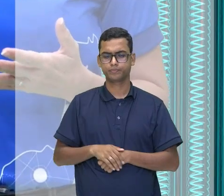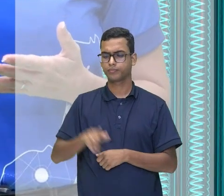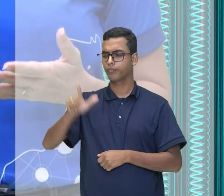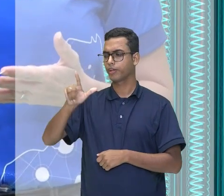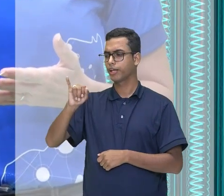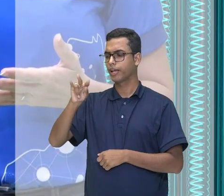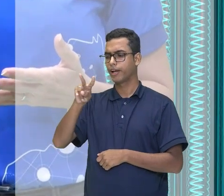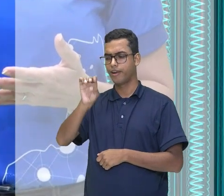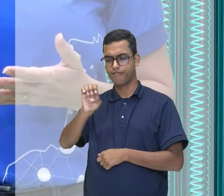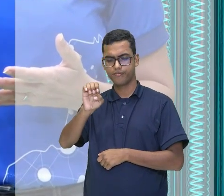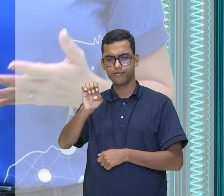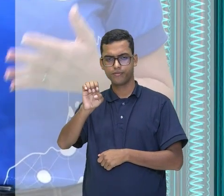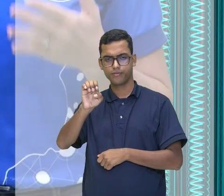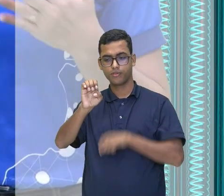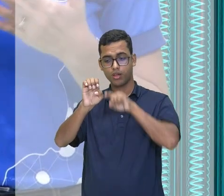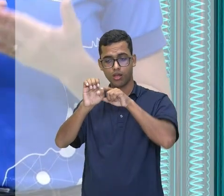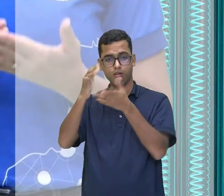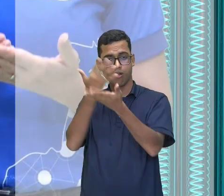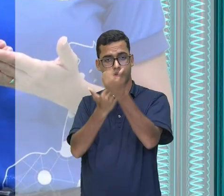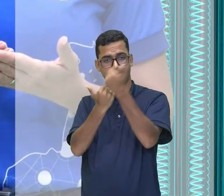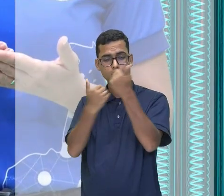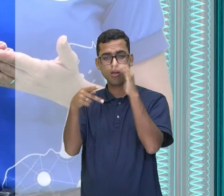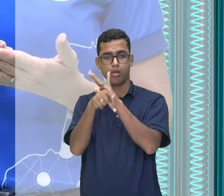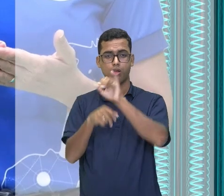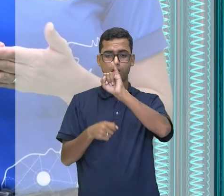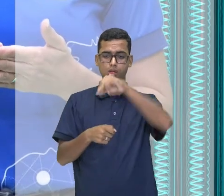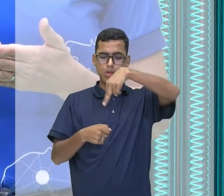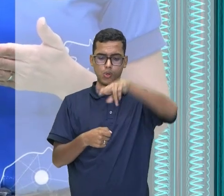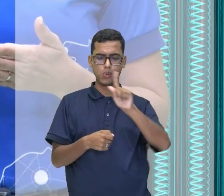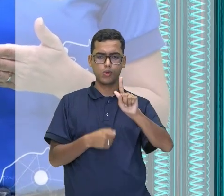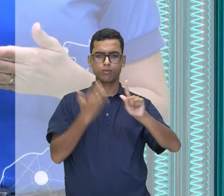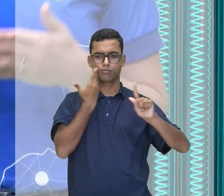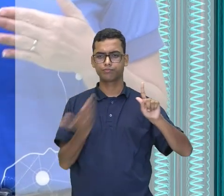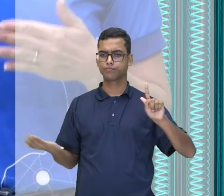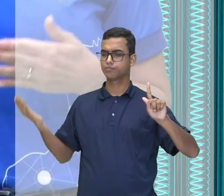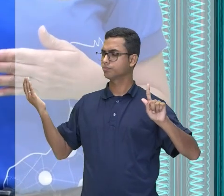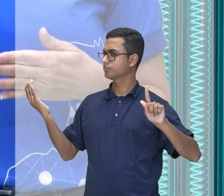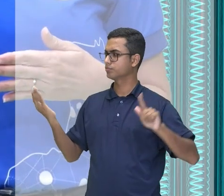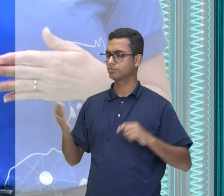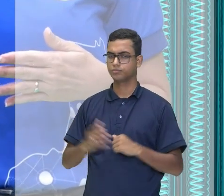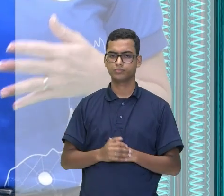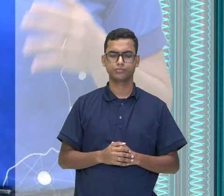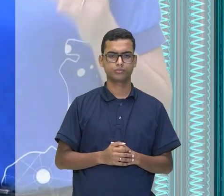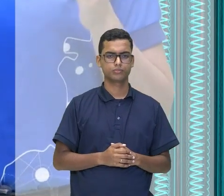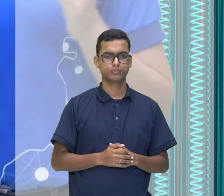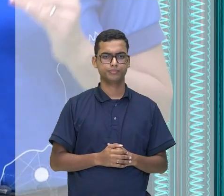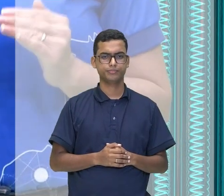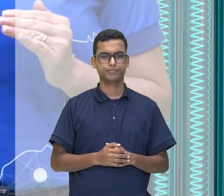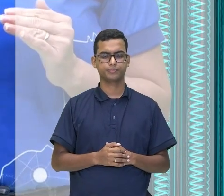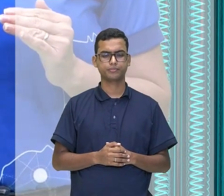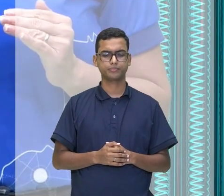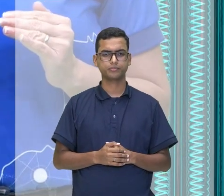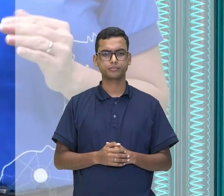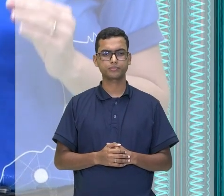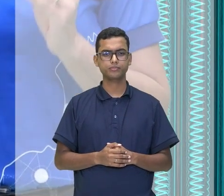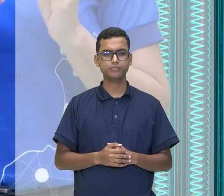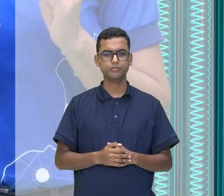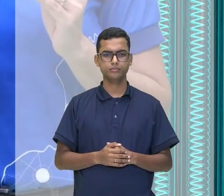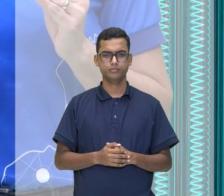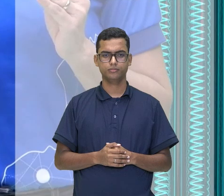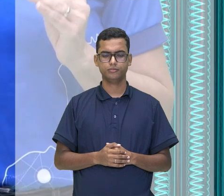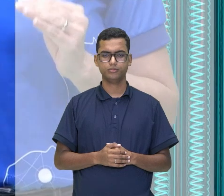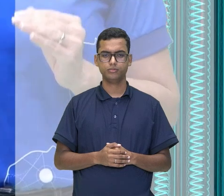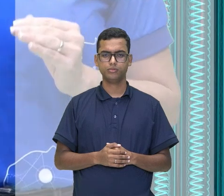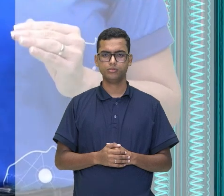morar. Então, ficou como? Ficou living. Tudo bem? Então, qual é a regra aqui? Verbo terminou em E,